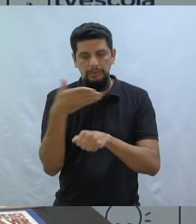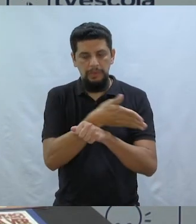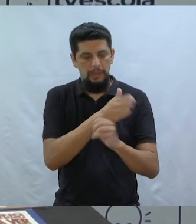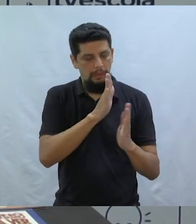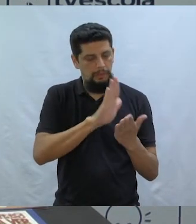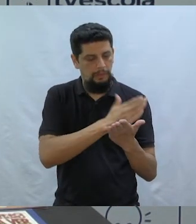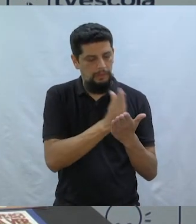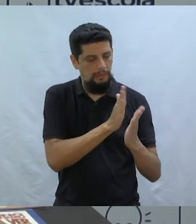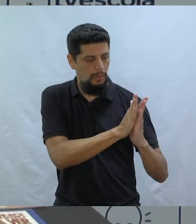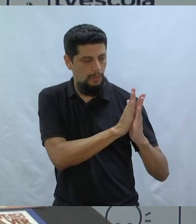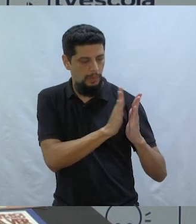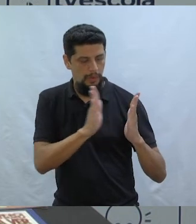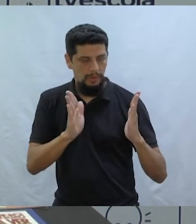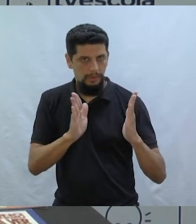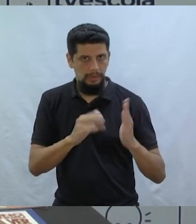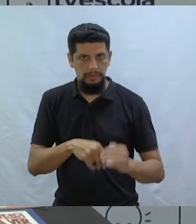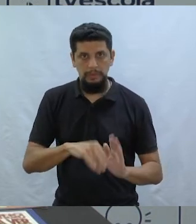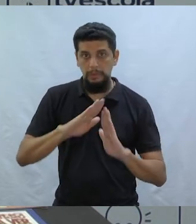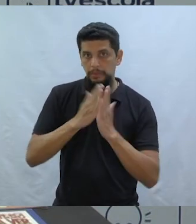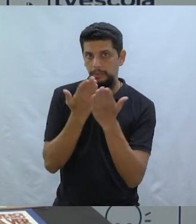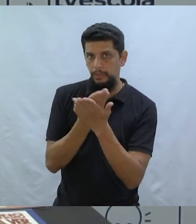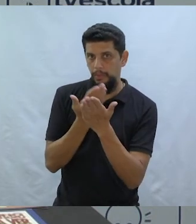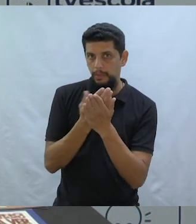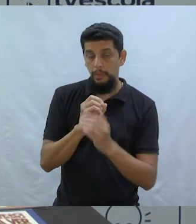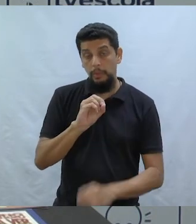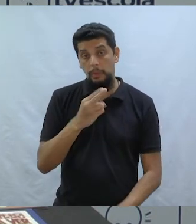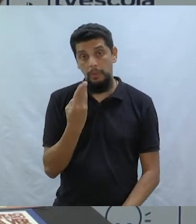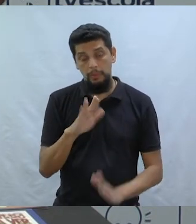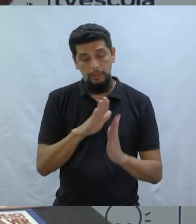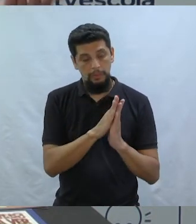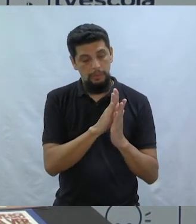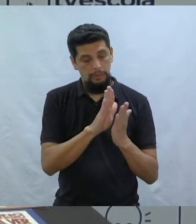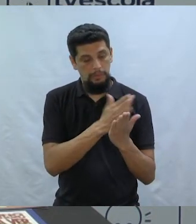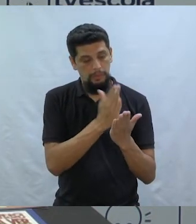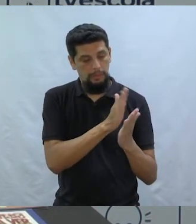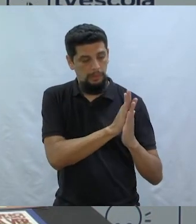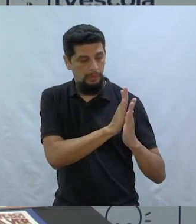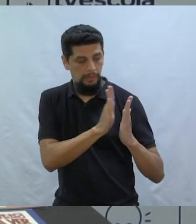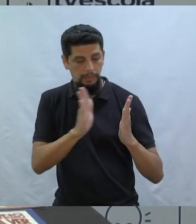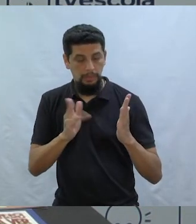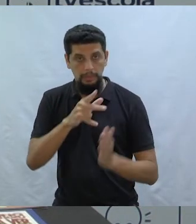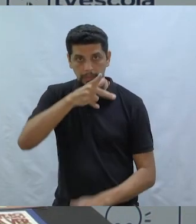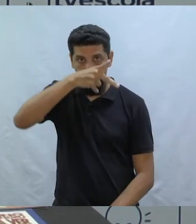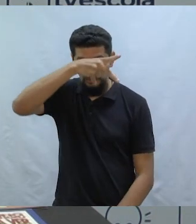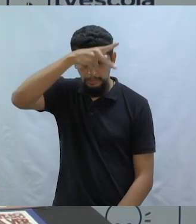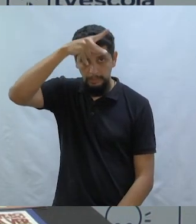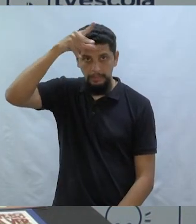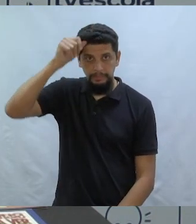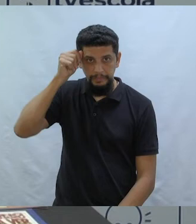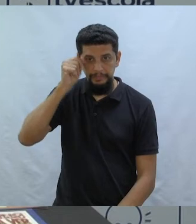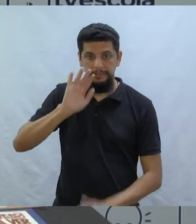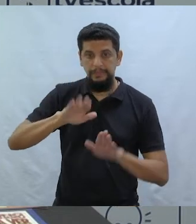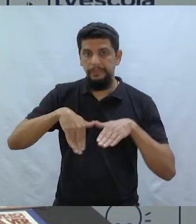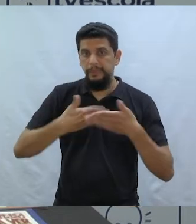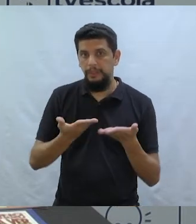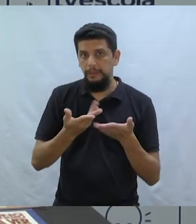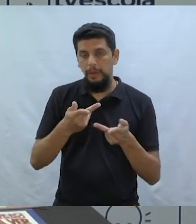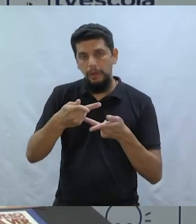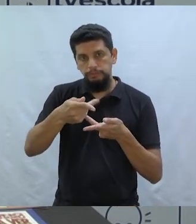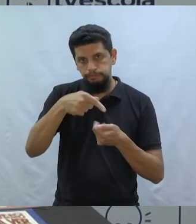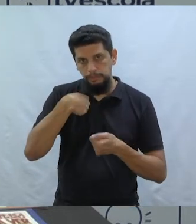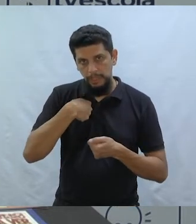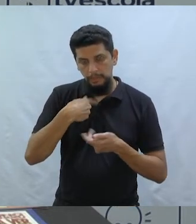até uma biblioteca seja da escola ou seja mesmo essa biblioteca pública então